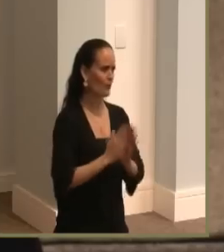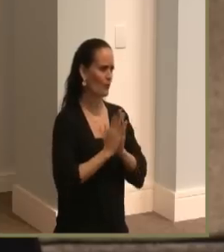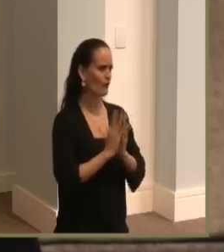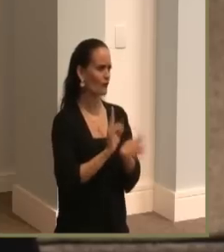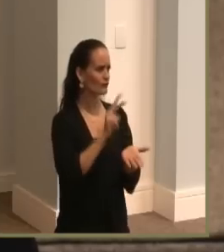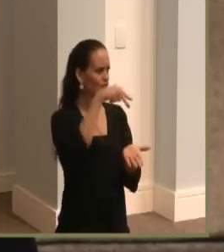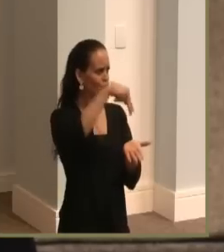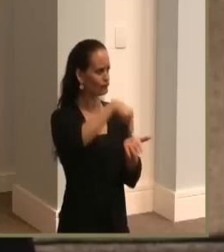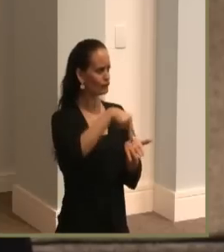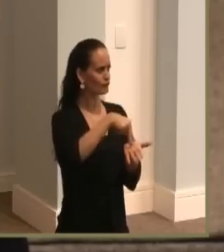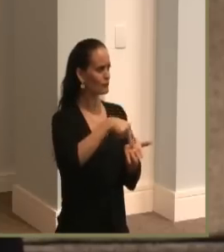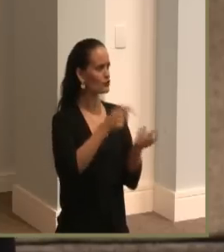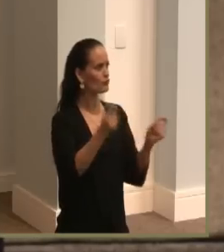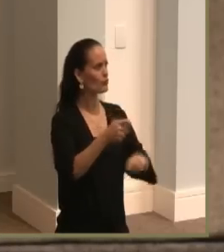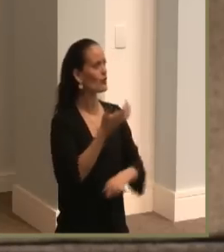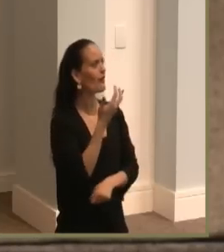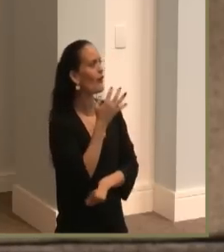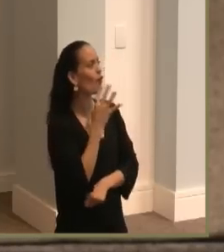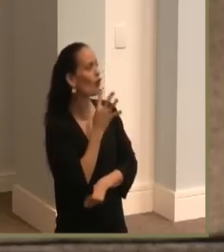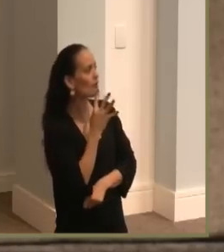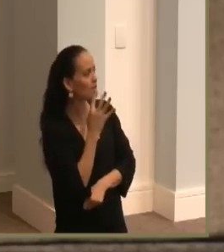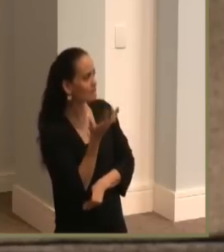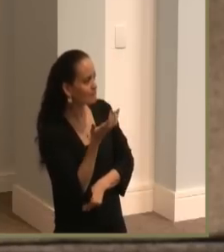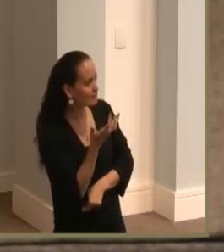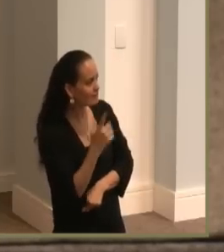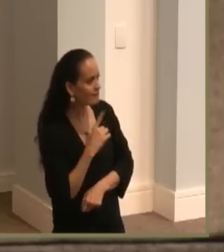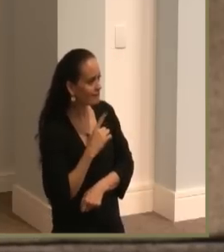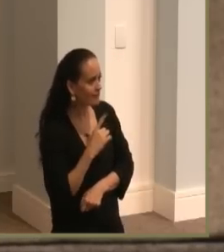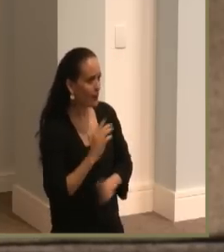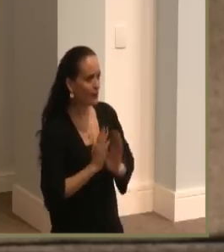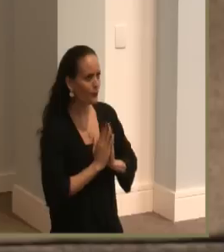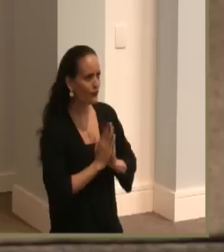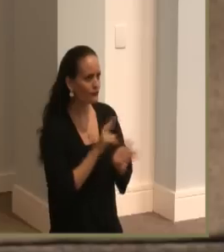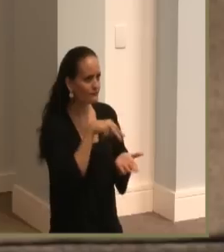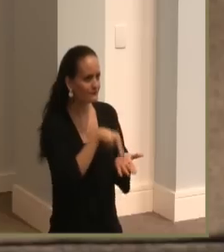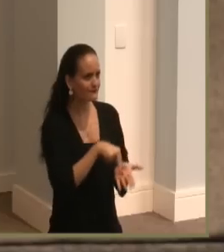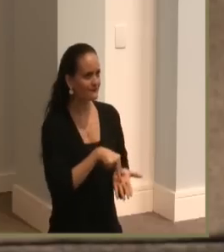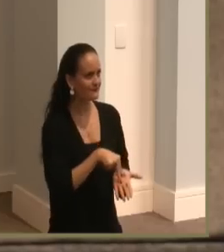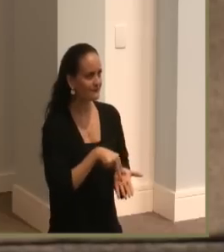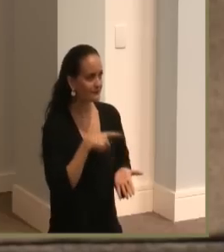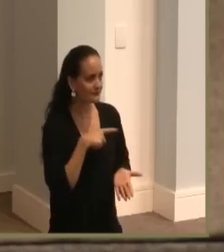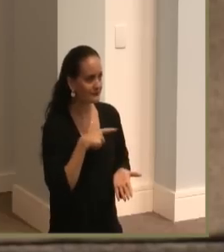onde você está para que possamos reconhecê-lo. Temos visitantes nesta manhã?